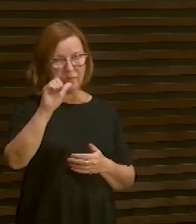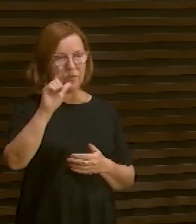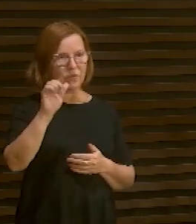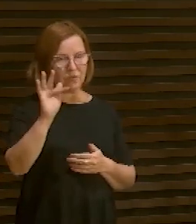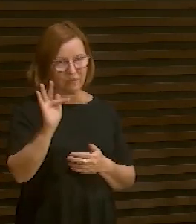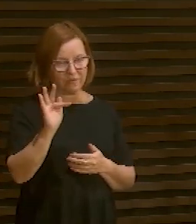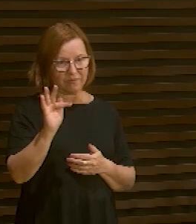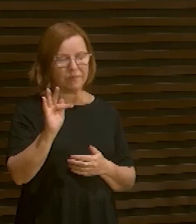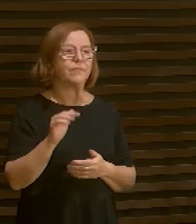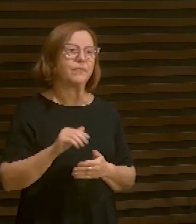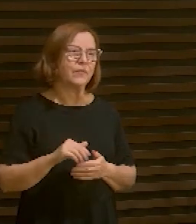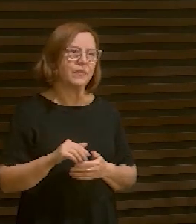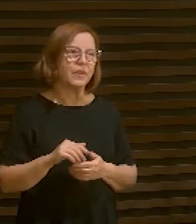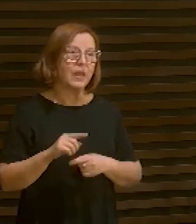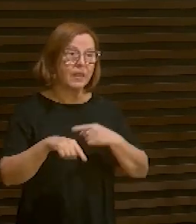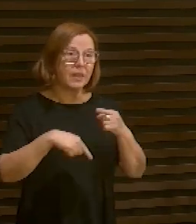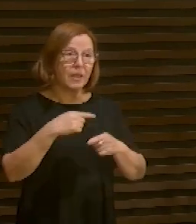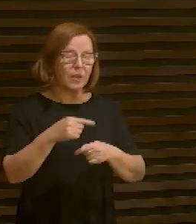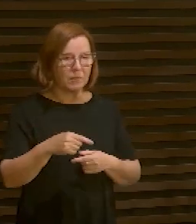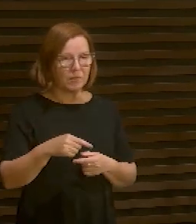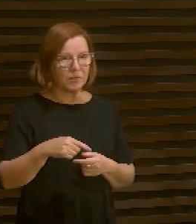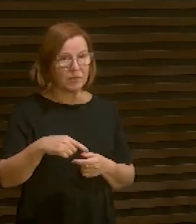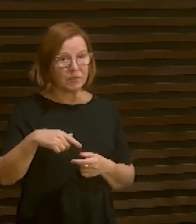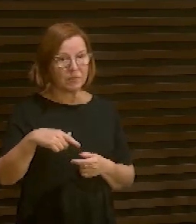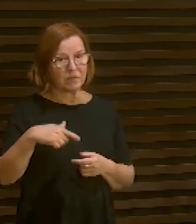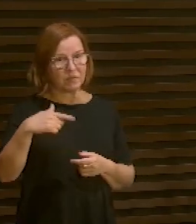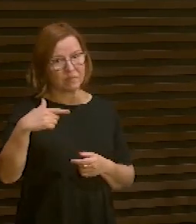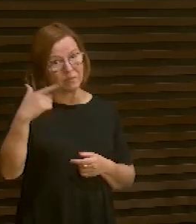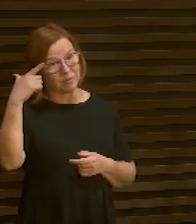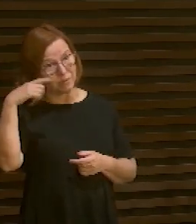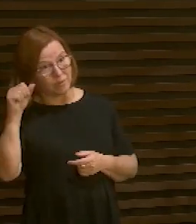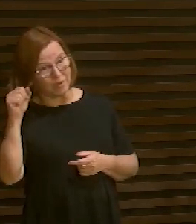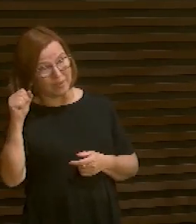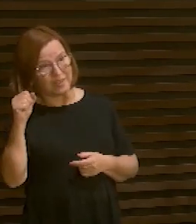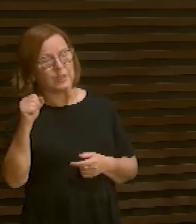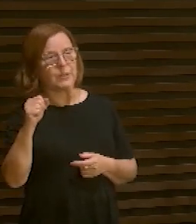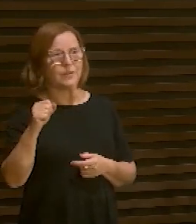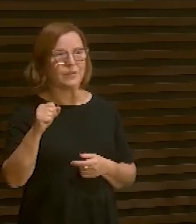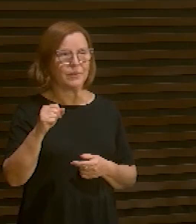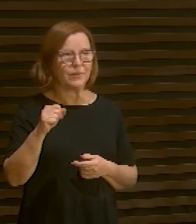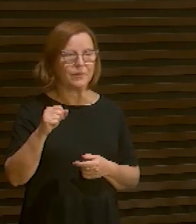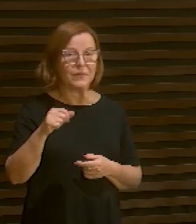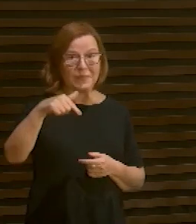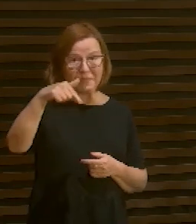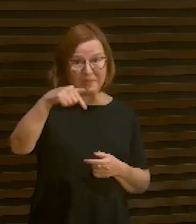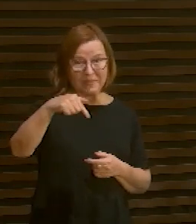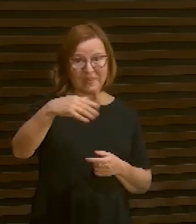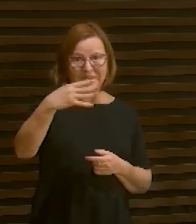depois disso, ele conseguiu um score surpreendente de 74